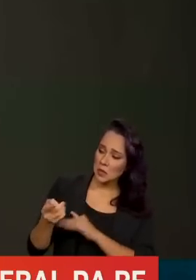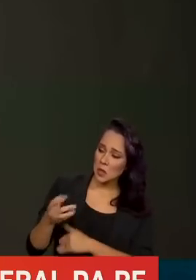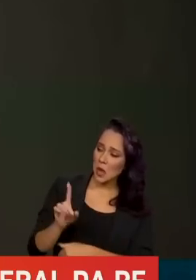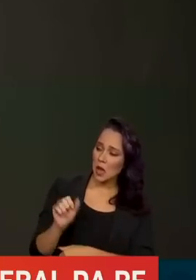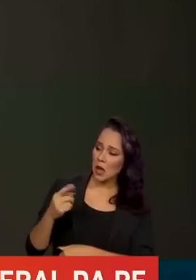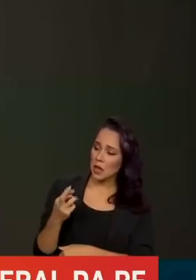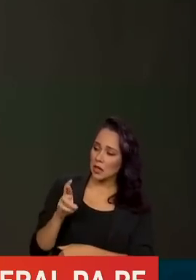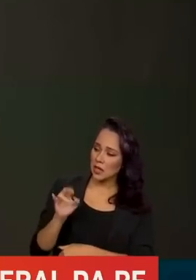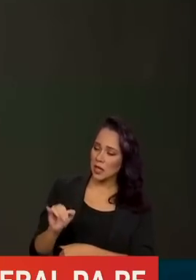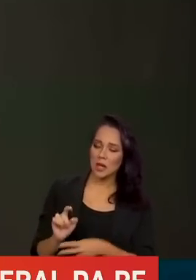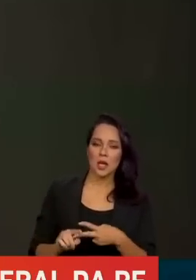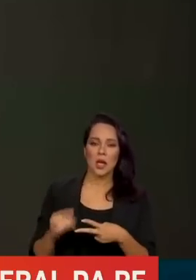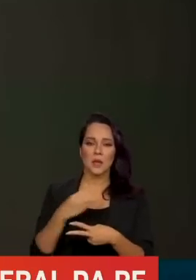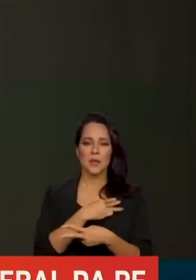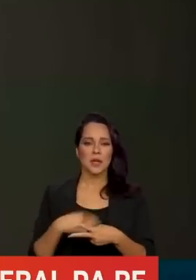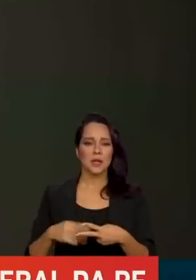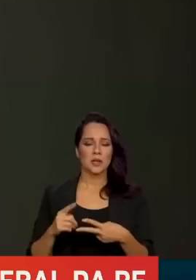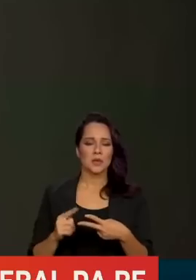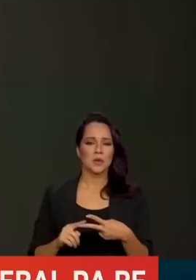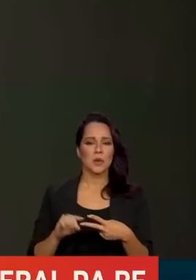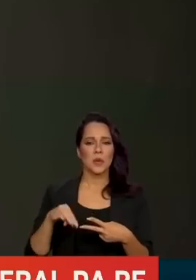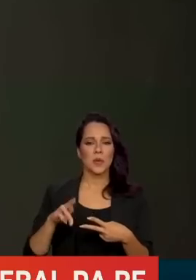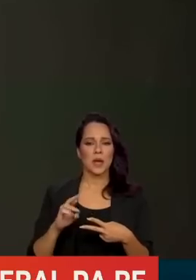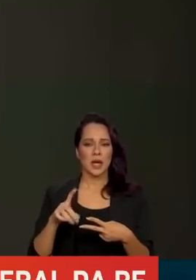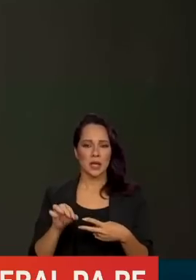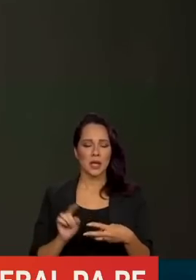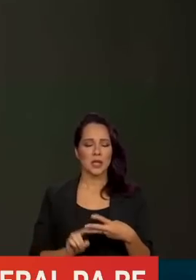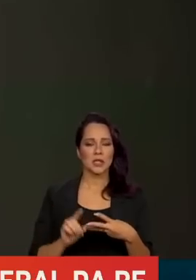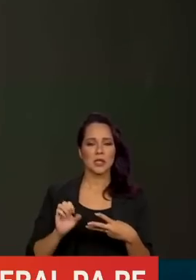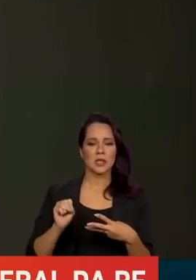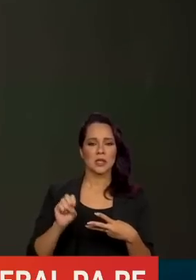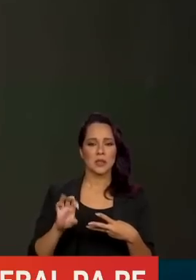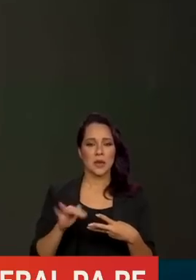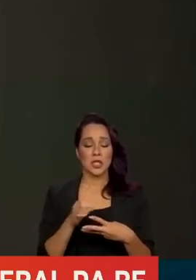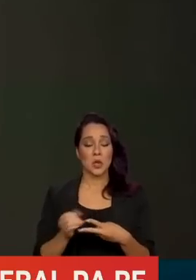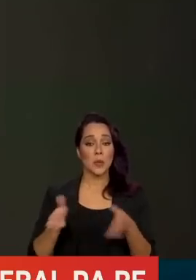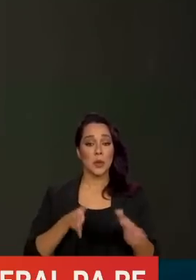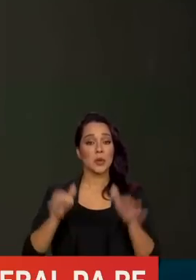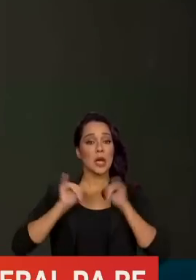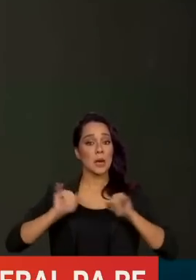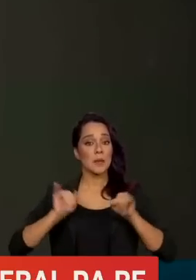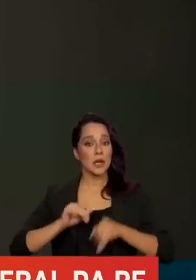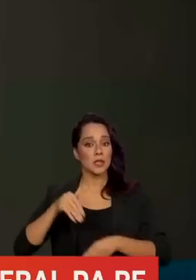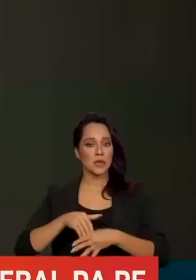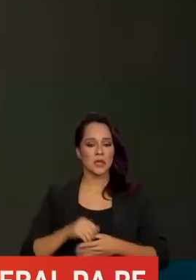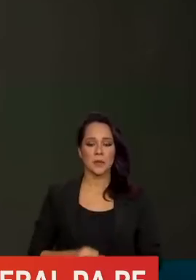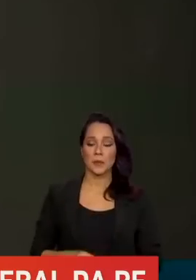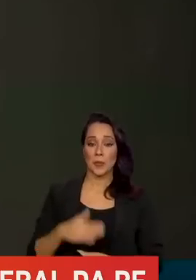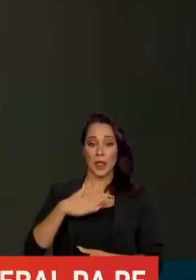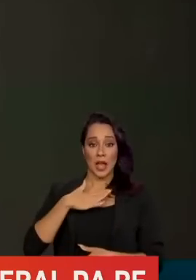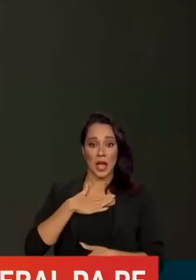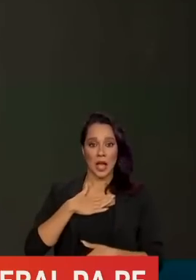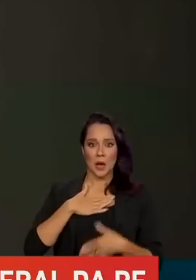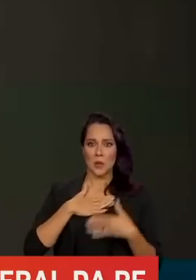Ministro Benedito Ministro Sebastião chegou para mim plena campanha eleitoral eu bronzeado